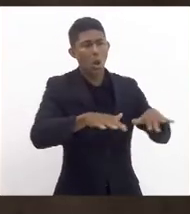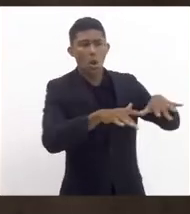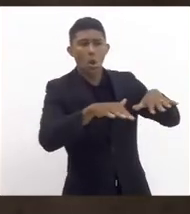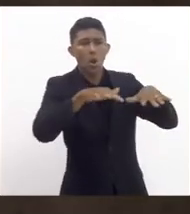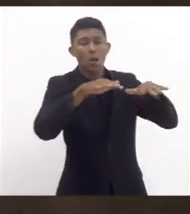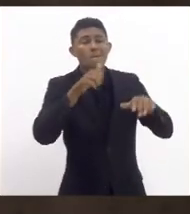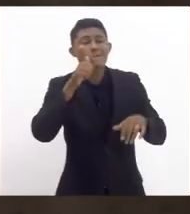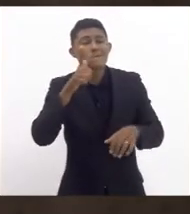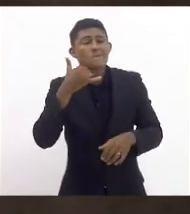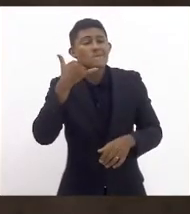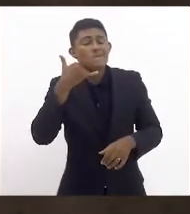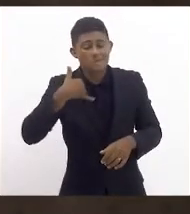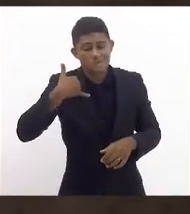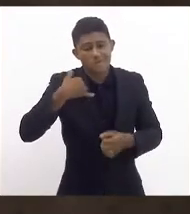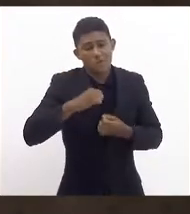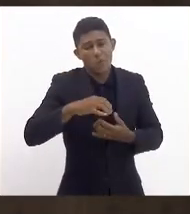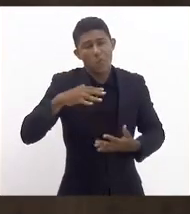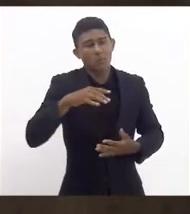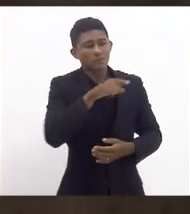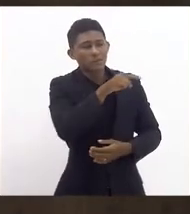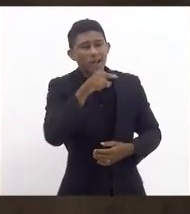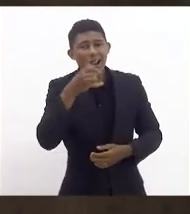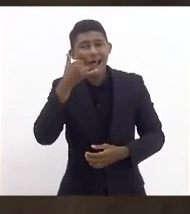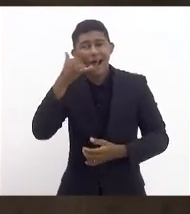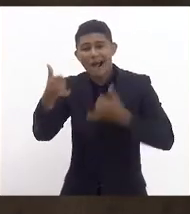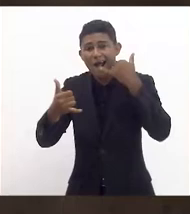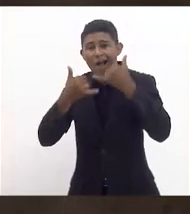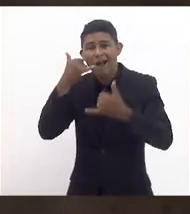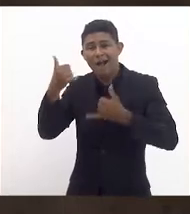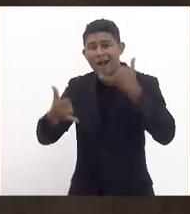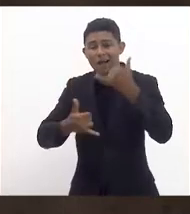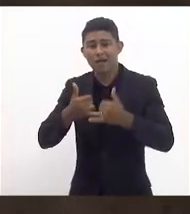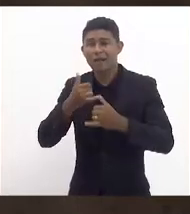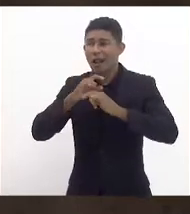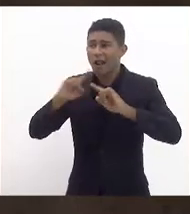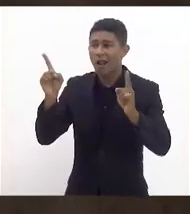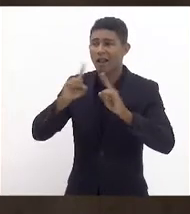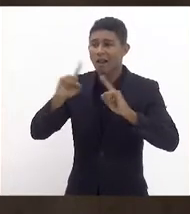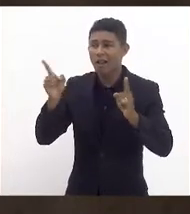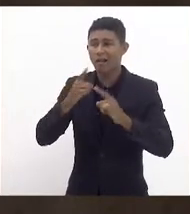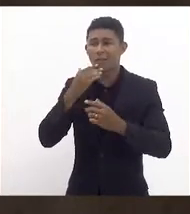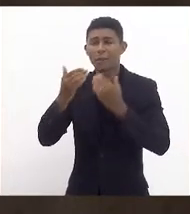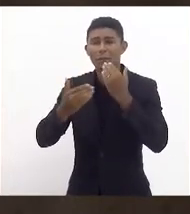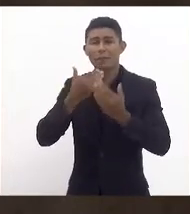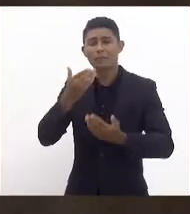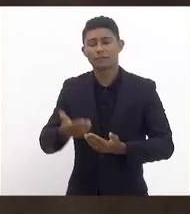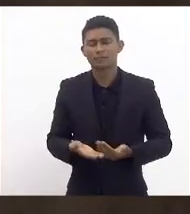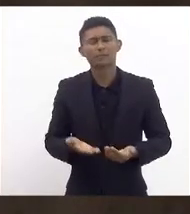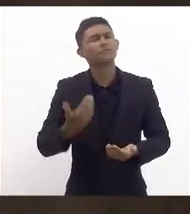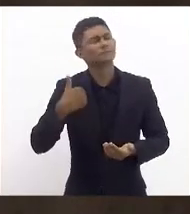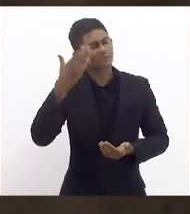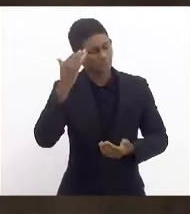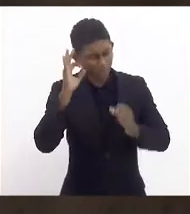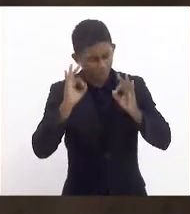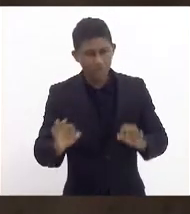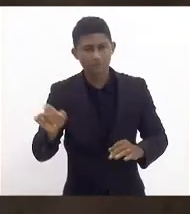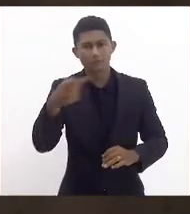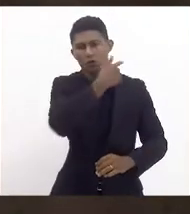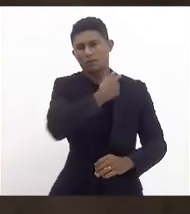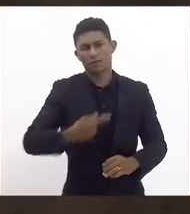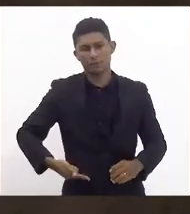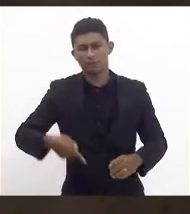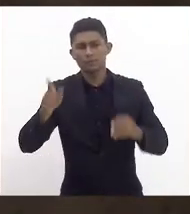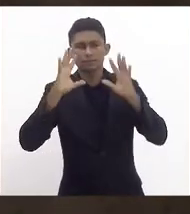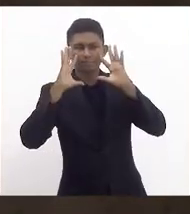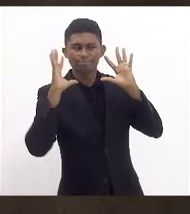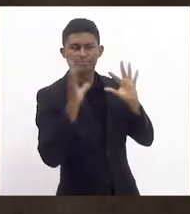casa. Então, eu queria aqui só pedir um reforço, que eu sei que, com certeza, o nosso governador atenderá o pedido e Vossa